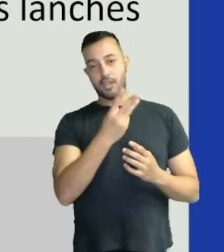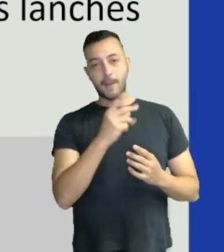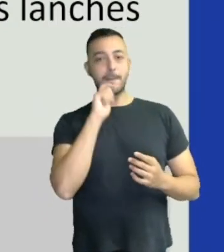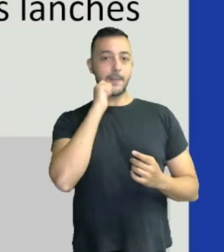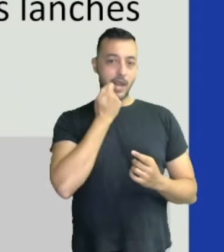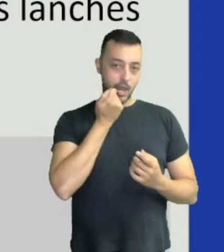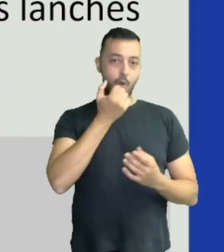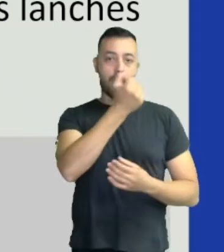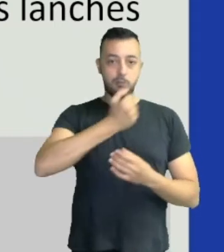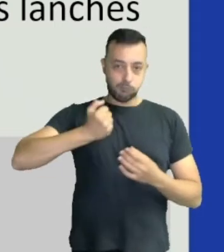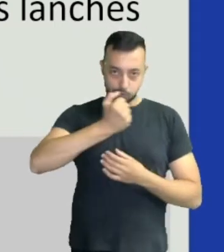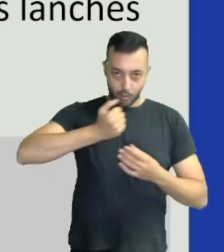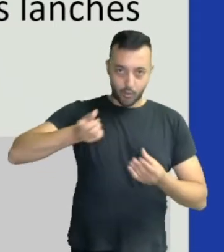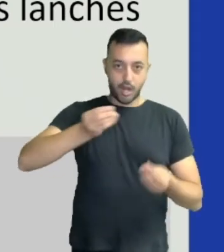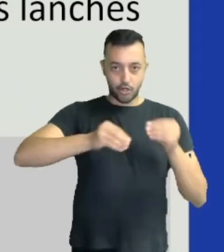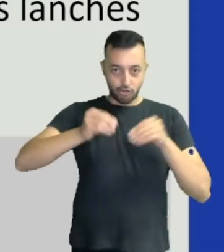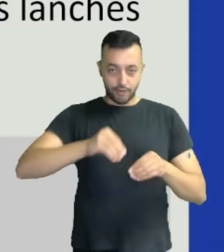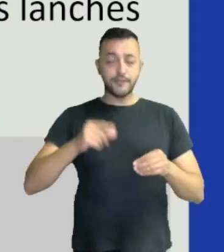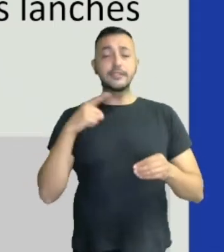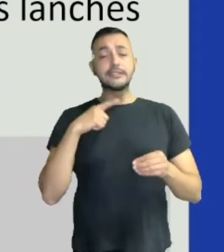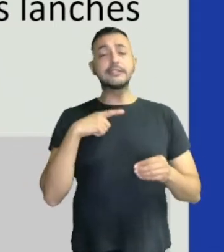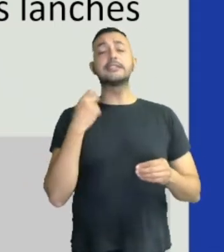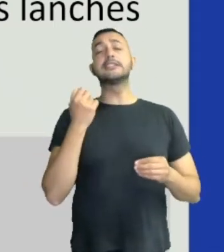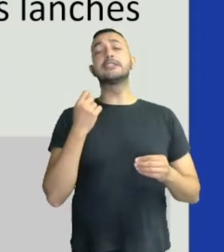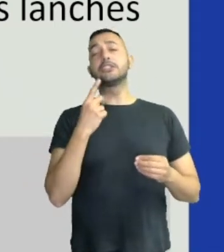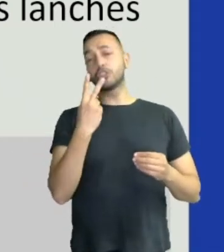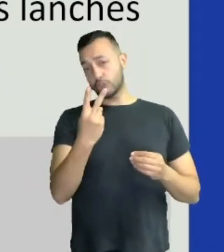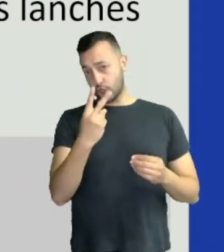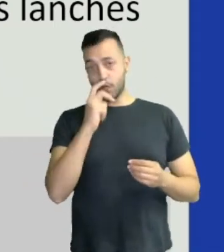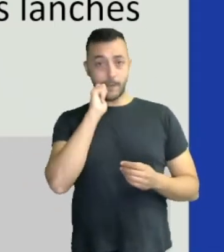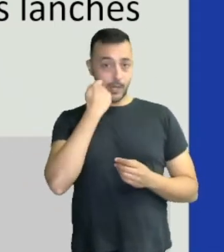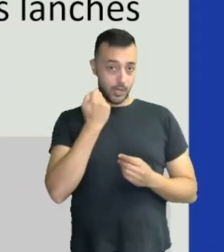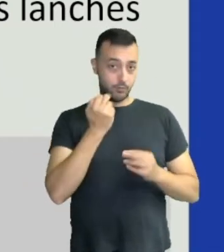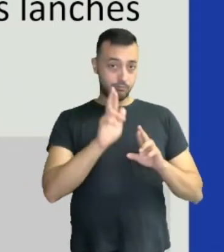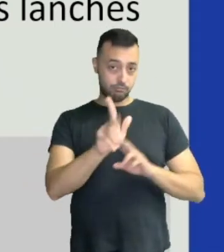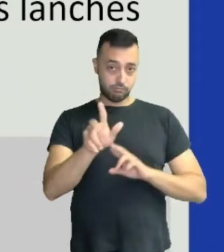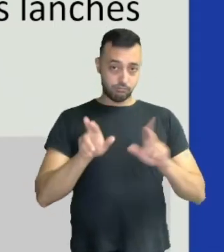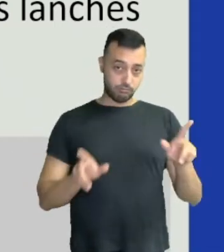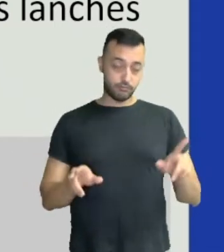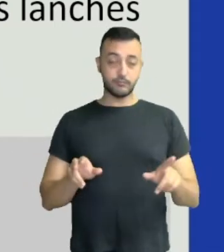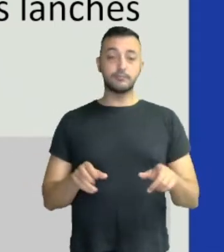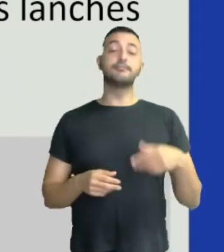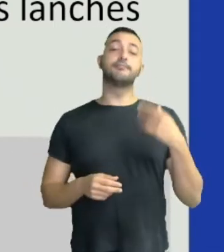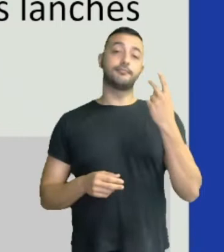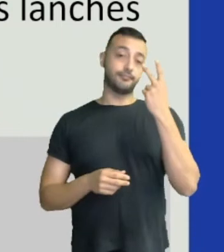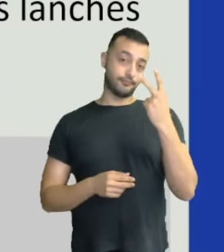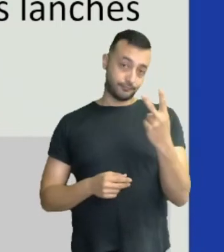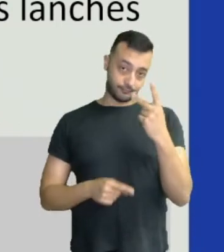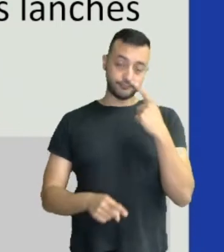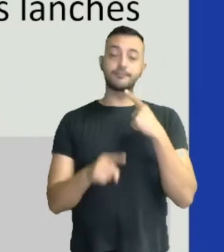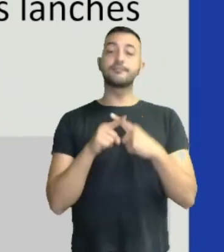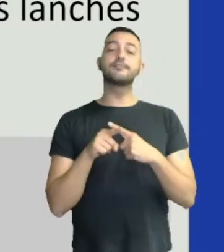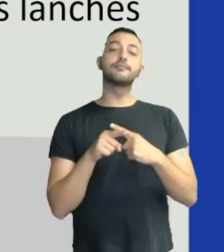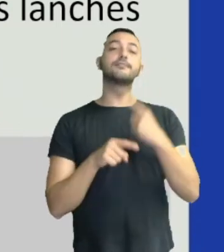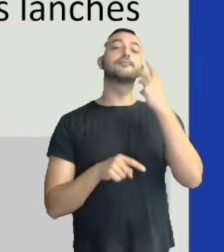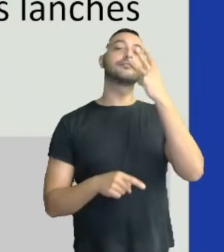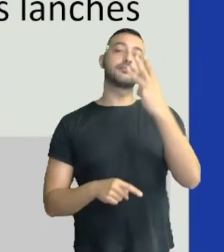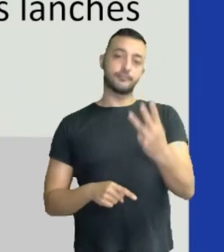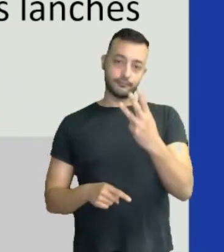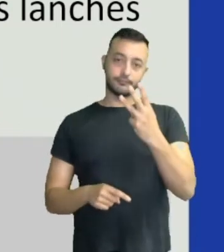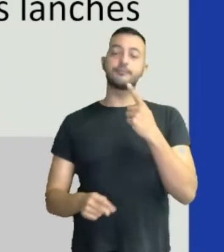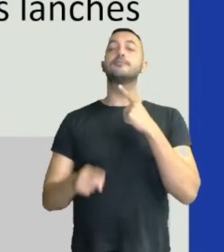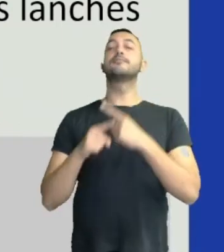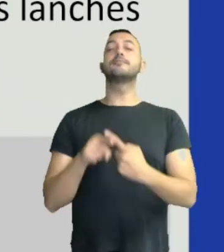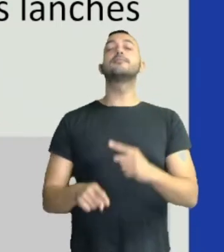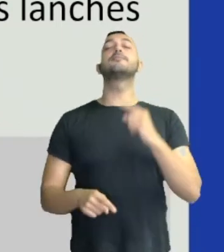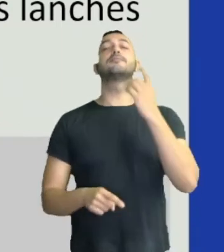recheio. Se a lanchonete oferece aos clientes 2 opções de pão, então você vai ter o quê, ó? 2 vezes quem? 3